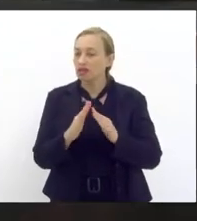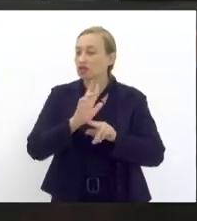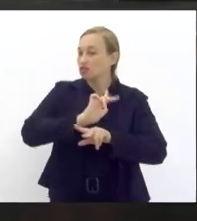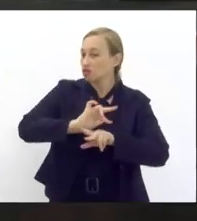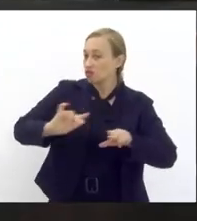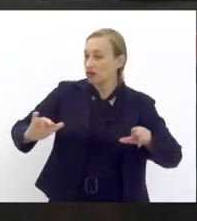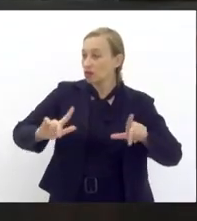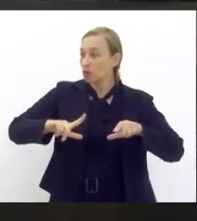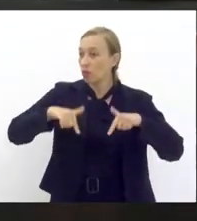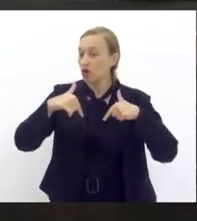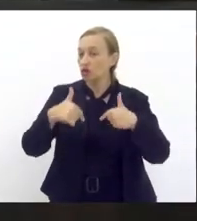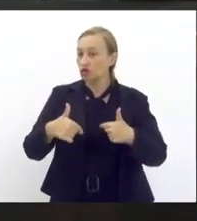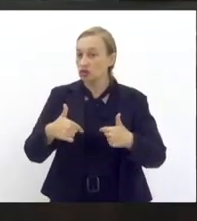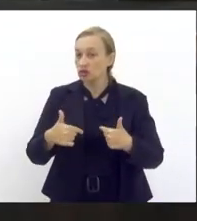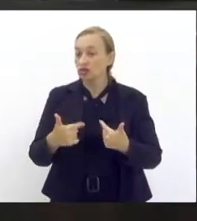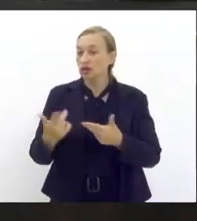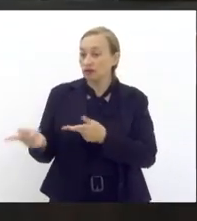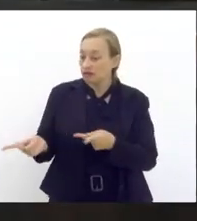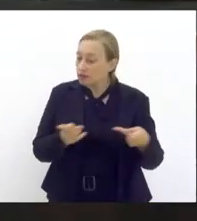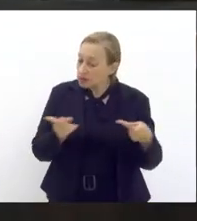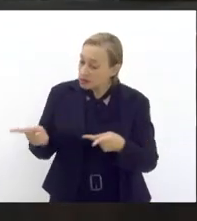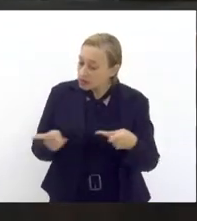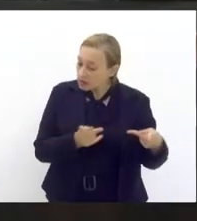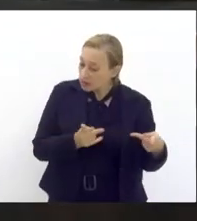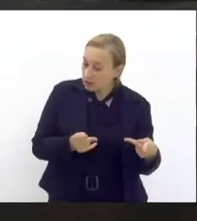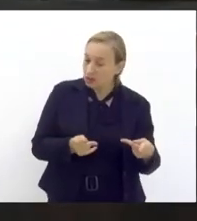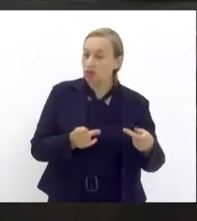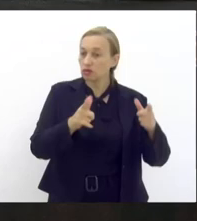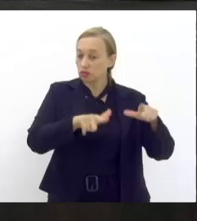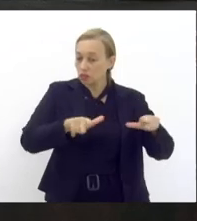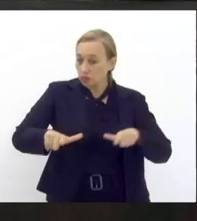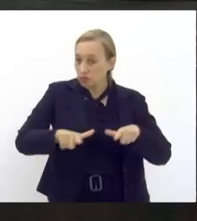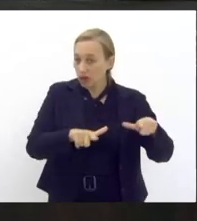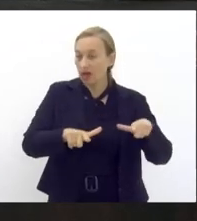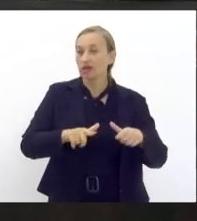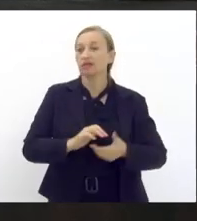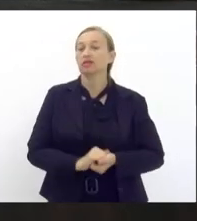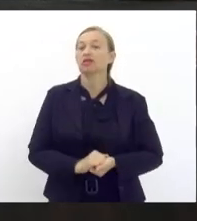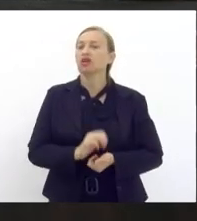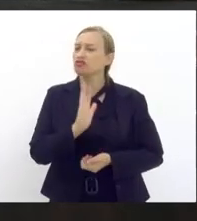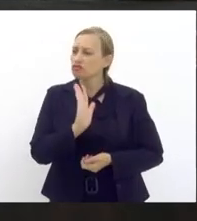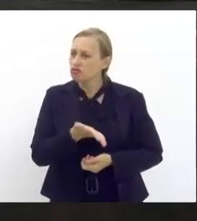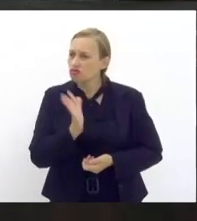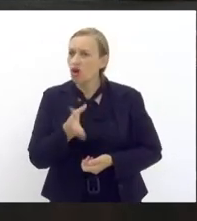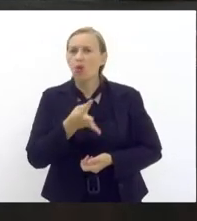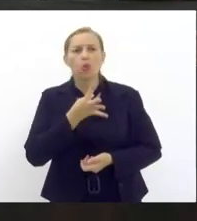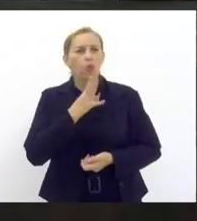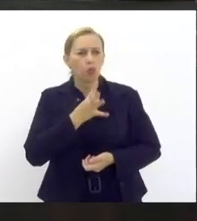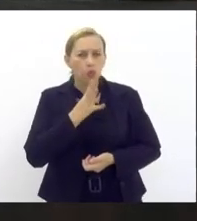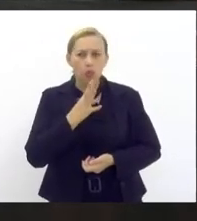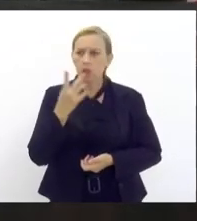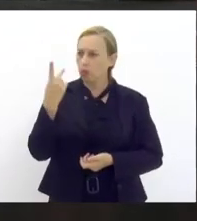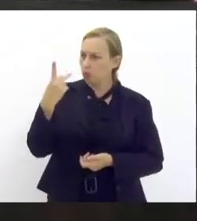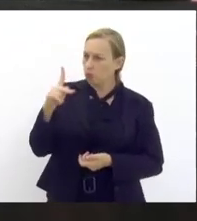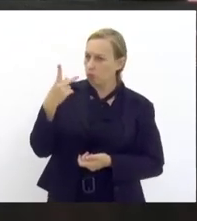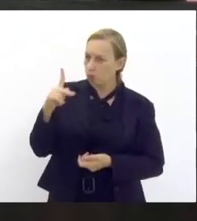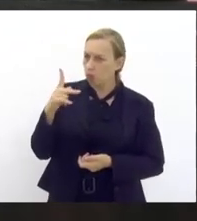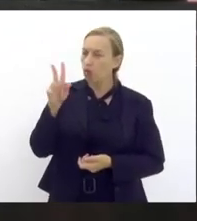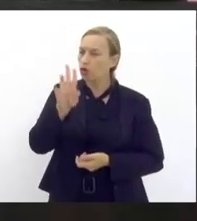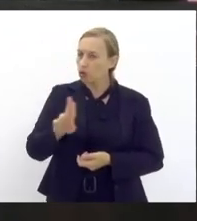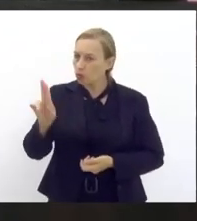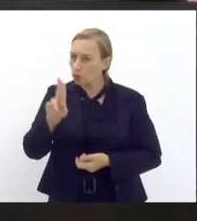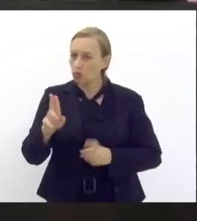diversas ações e visitas em loco, que pôde ali, já de conhecimento de Vossa Excelência, que é